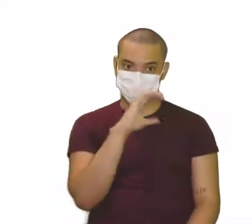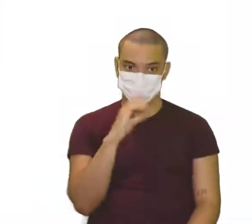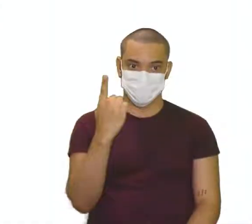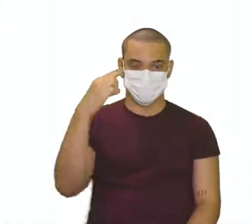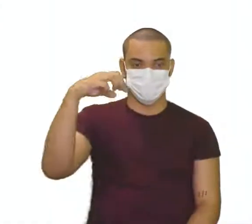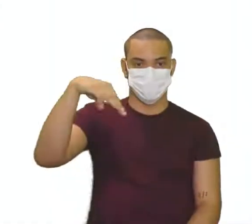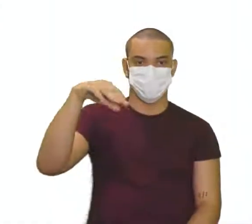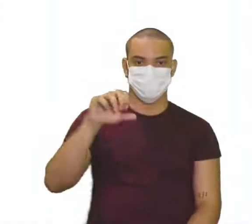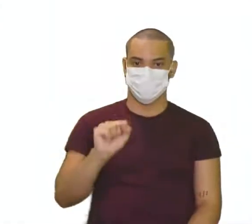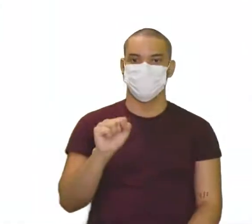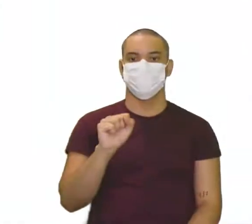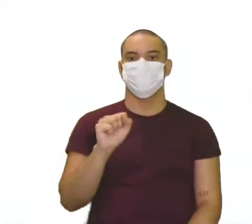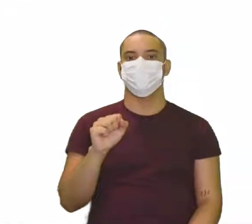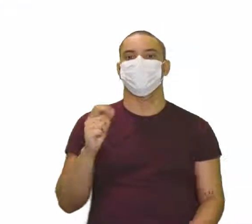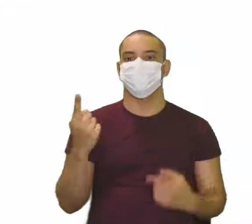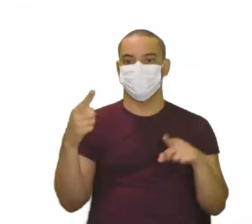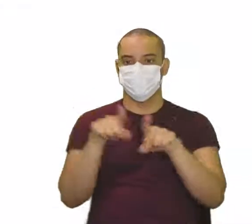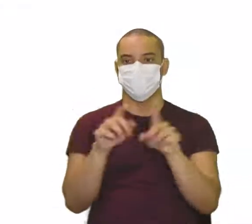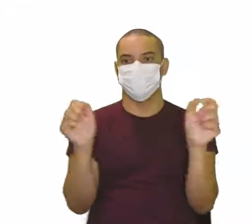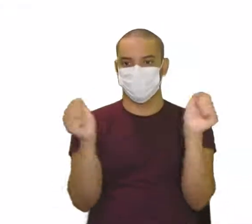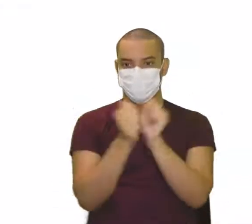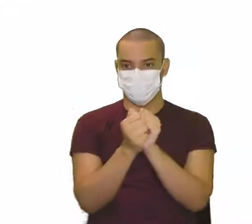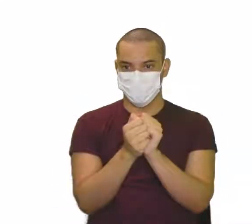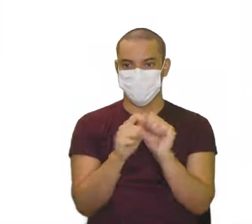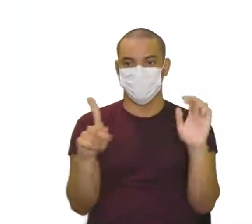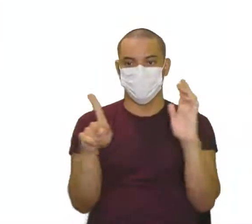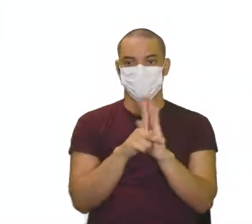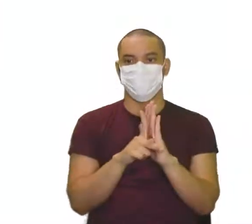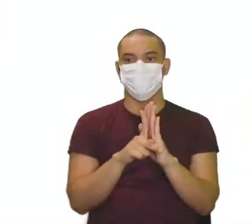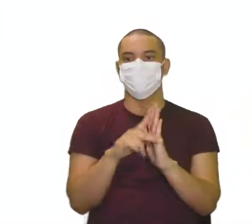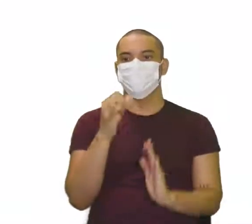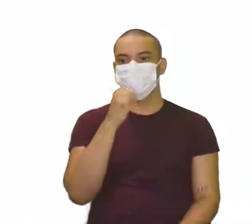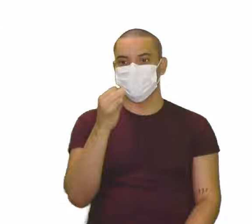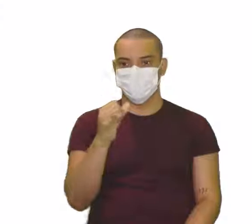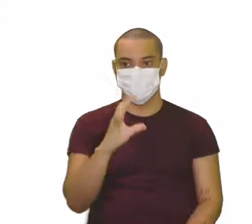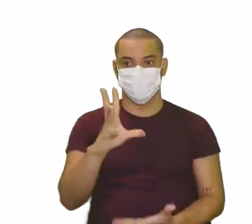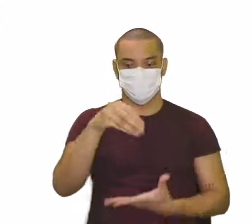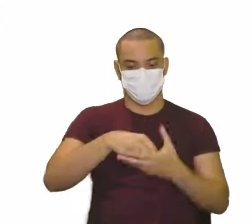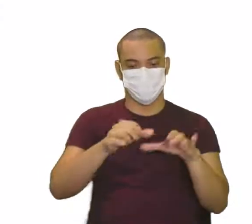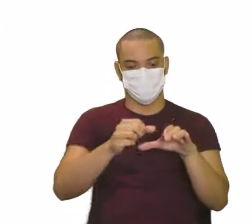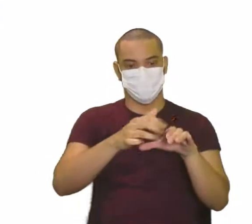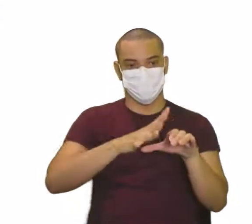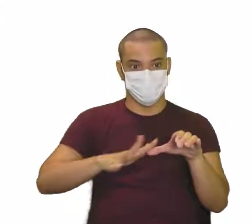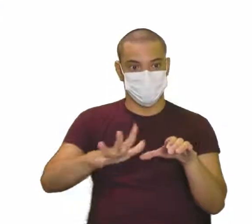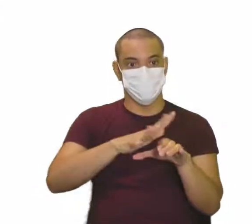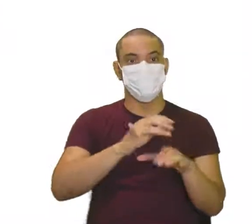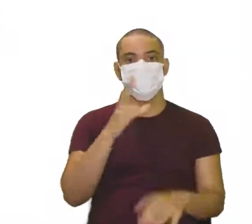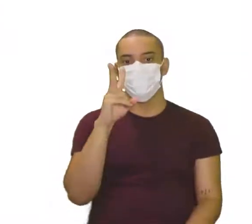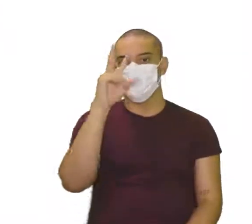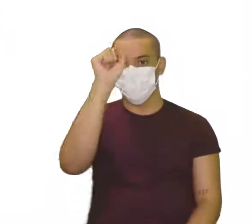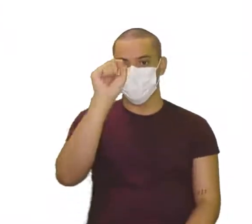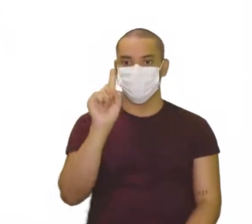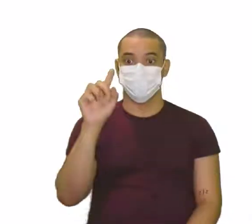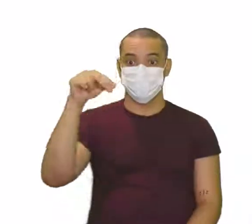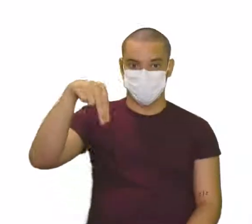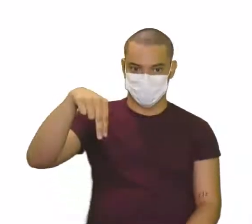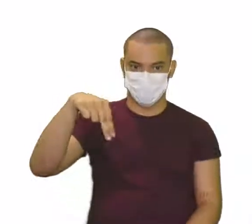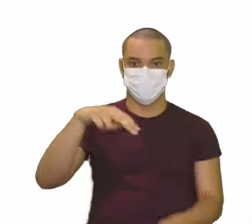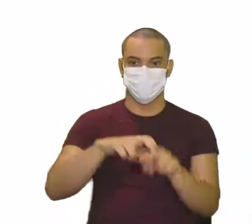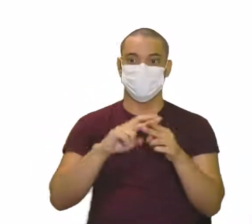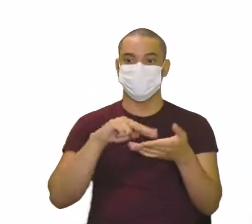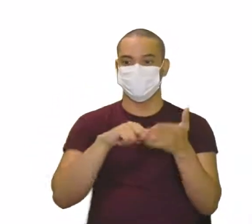segundo perpendicularmente ao campo magnético quando ela é submetida aí por uma força magnética de 1 Newton, né? Então isso aqui é